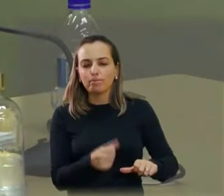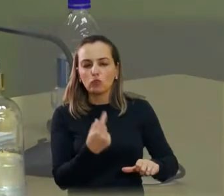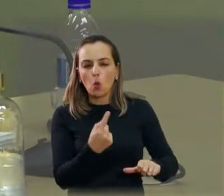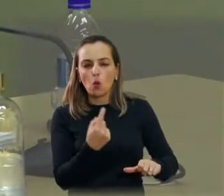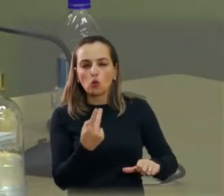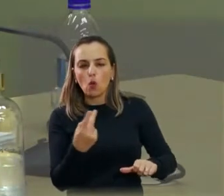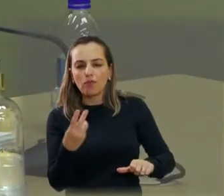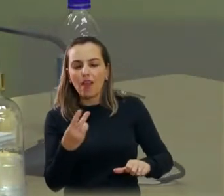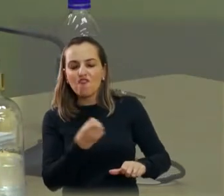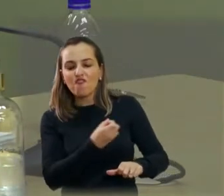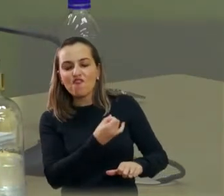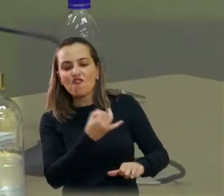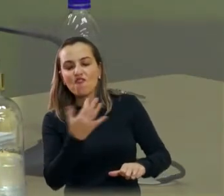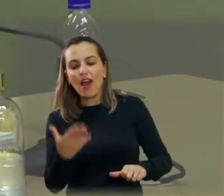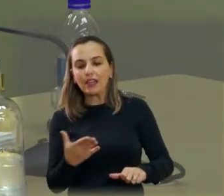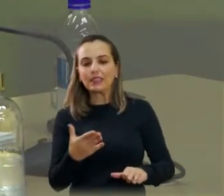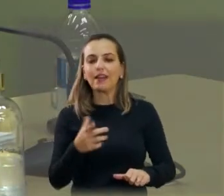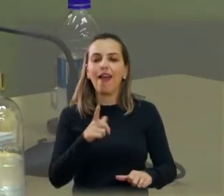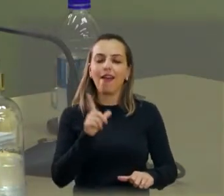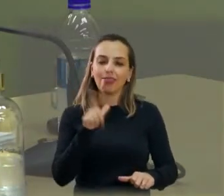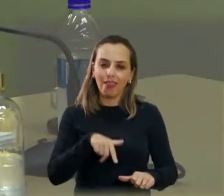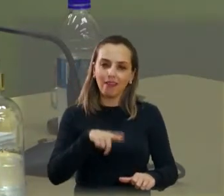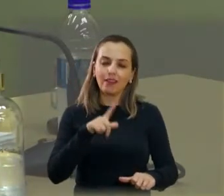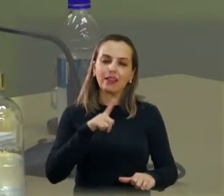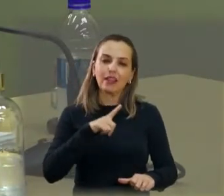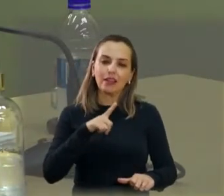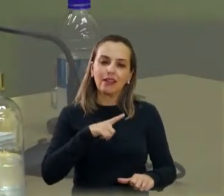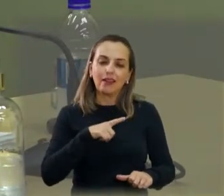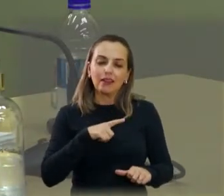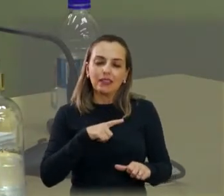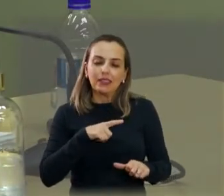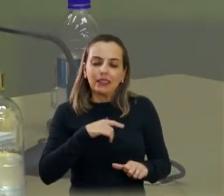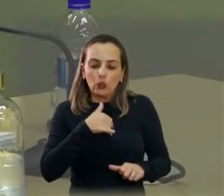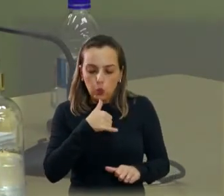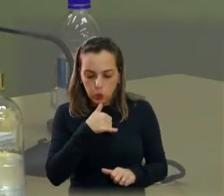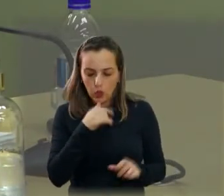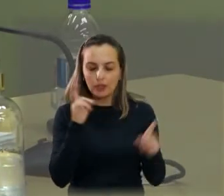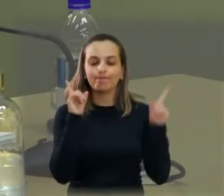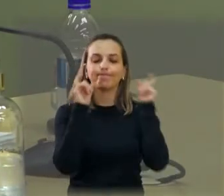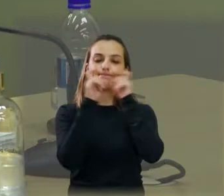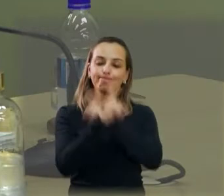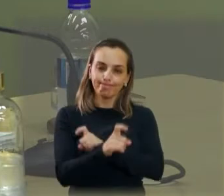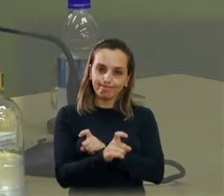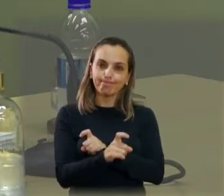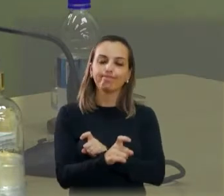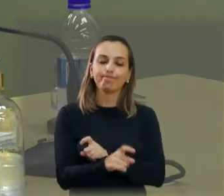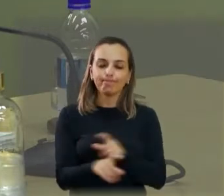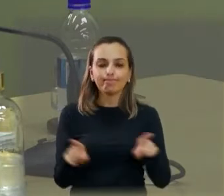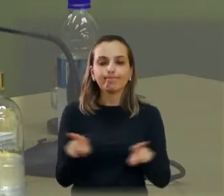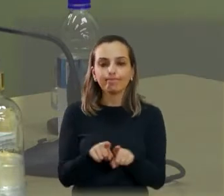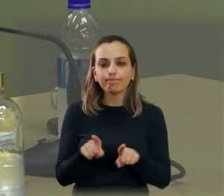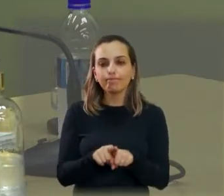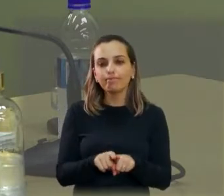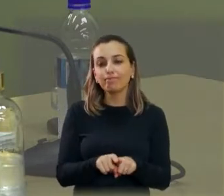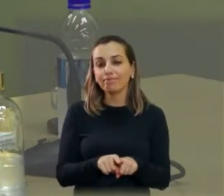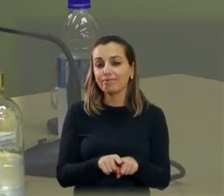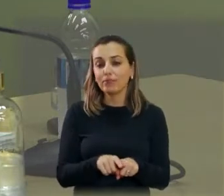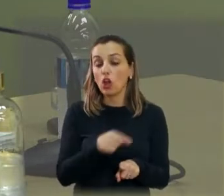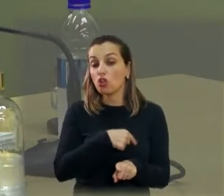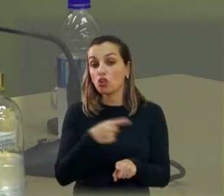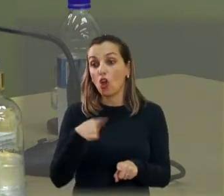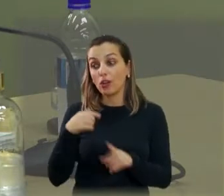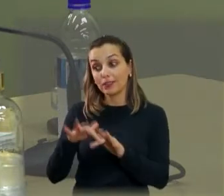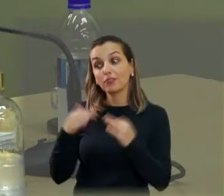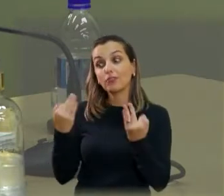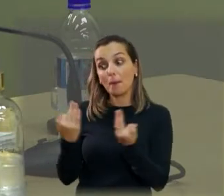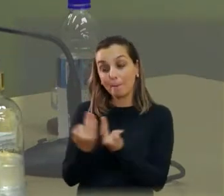são várias pessoas. Isso é muito, muito difícil, né? Outra coisa é que nós somos gente, nós também temos